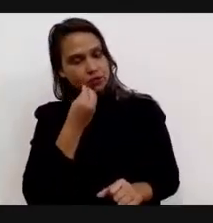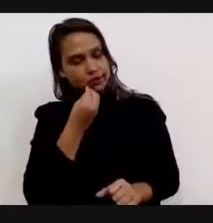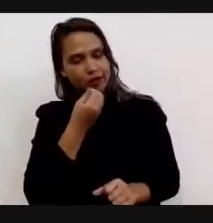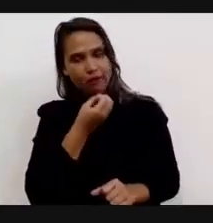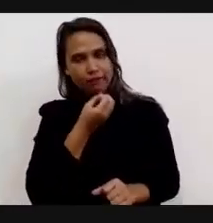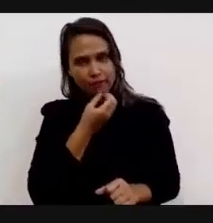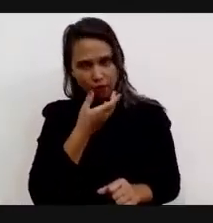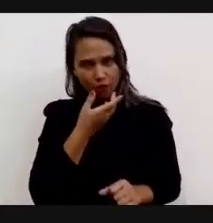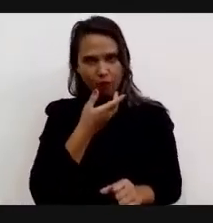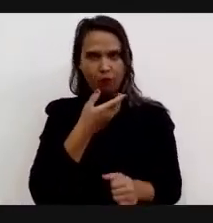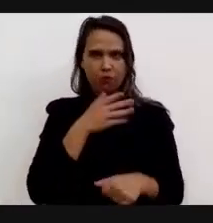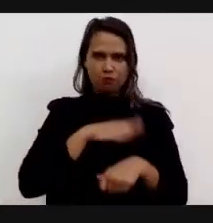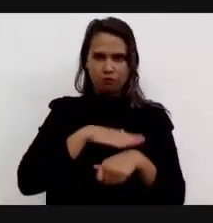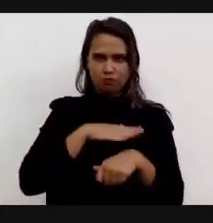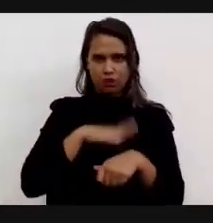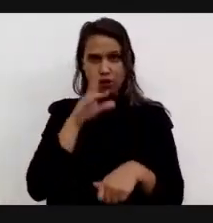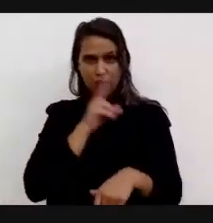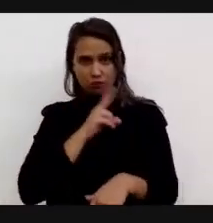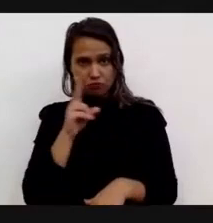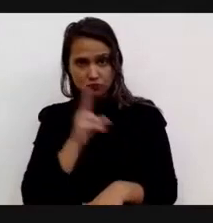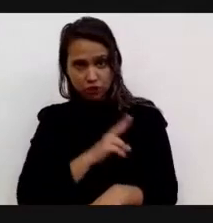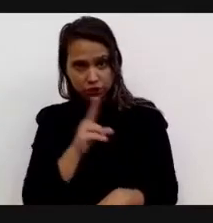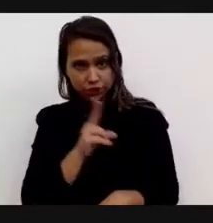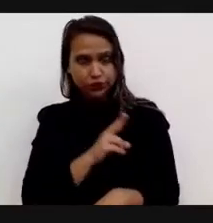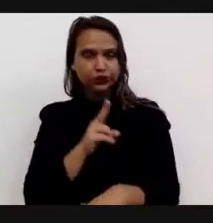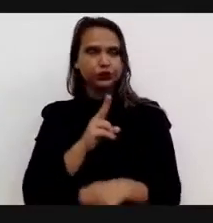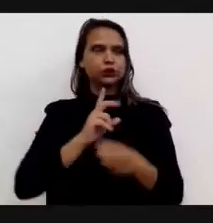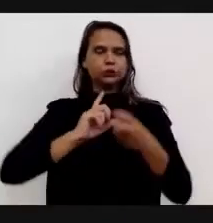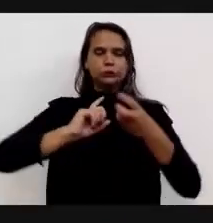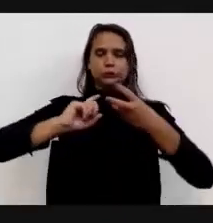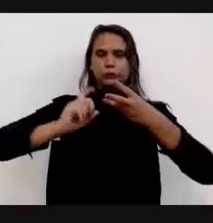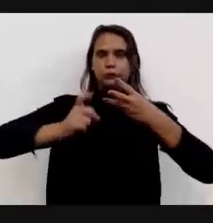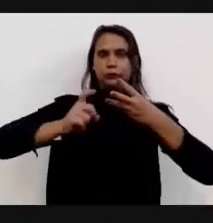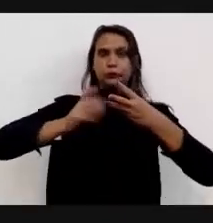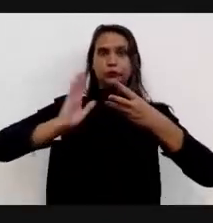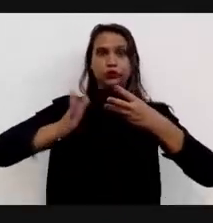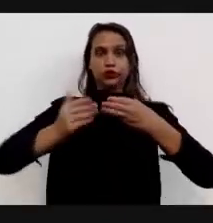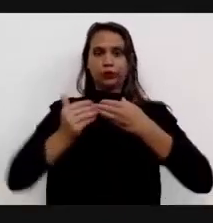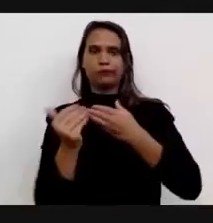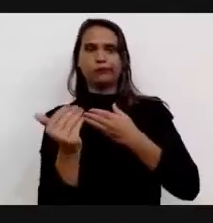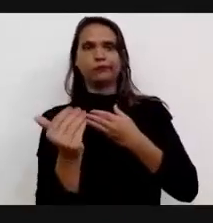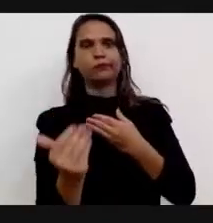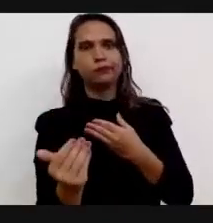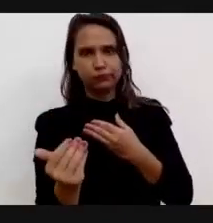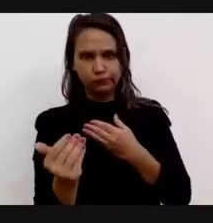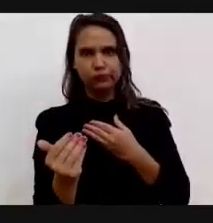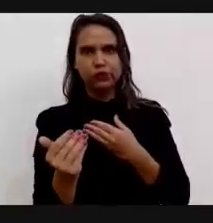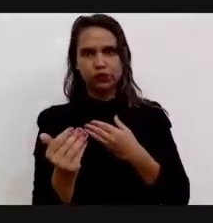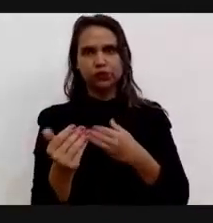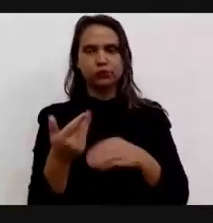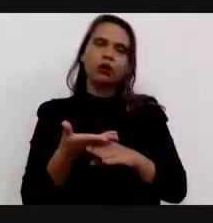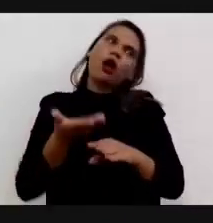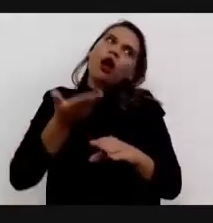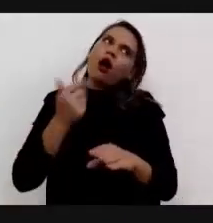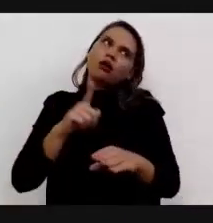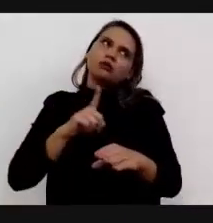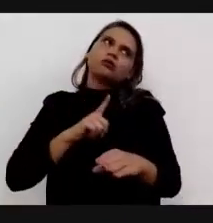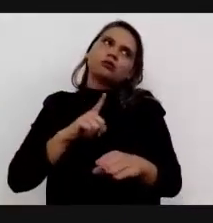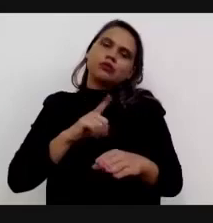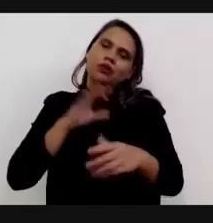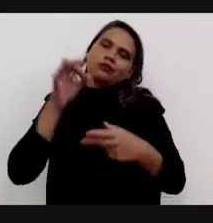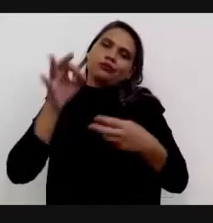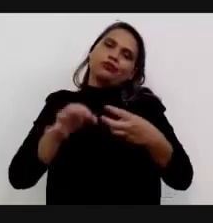para situações de emergência, o Executivo, já tomando frente disso, levando em consideração que a primeira iniciativa vem do Judiciário, já